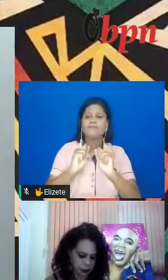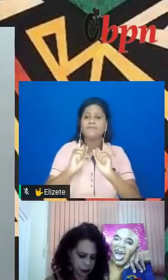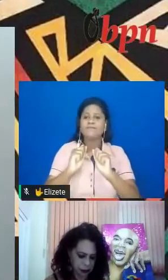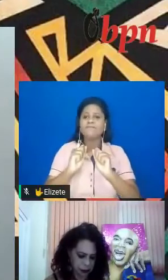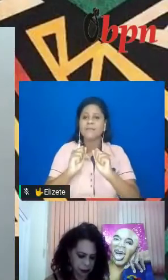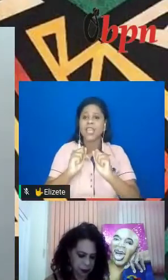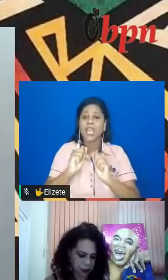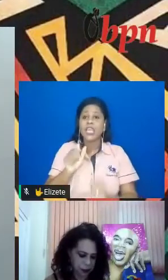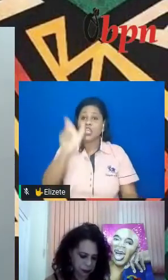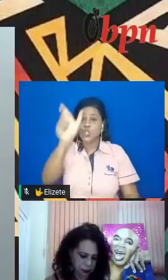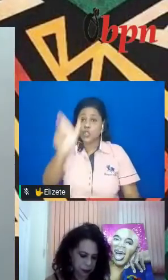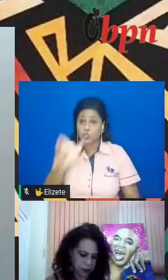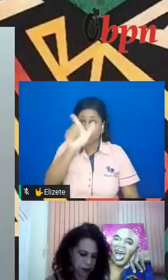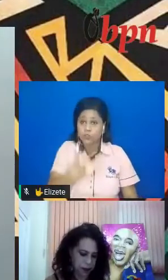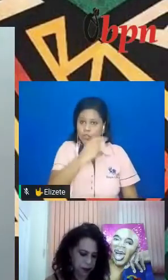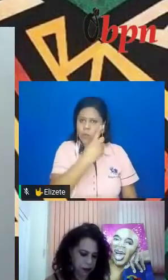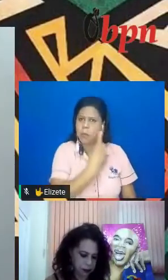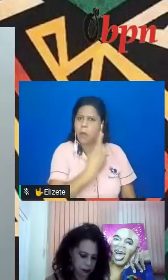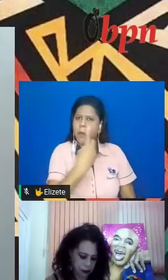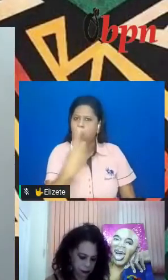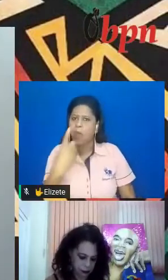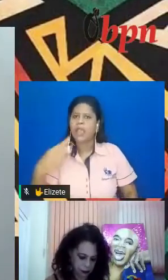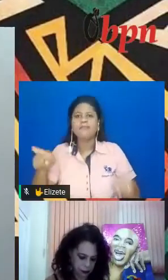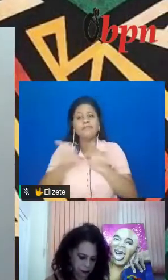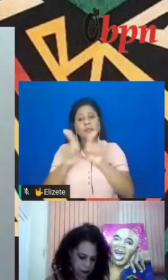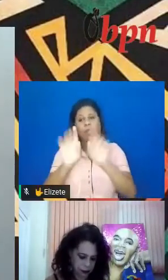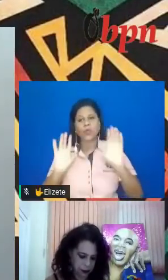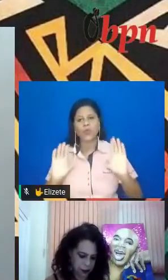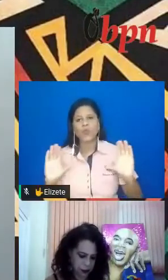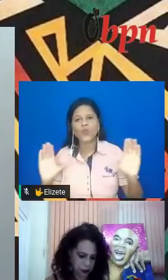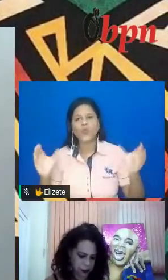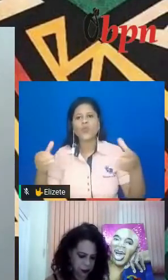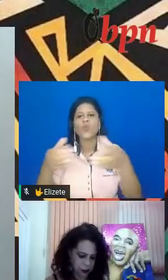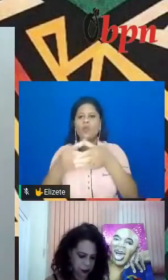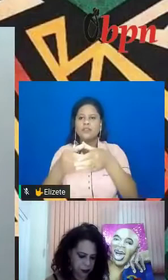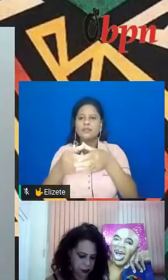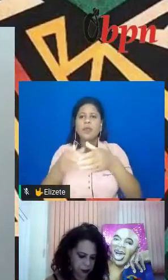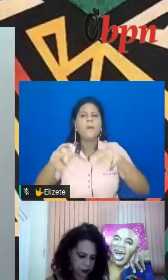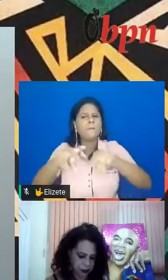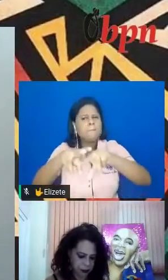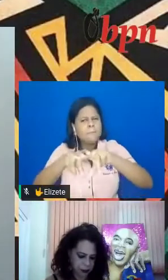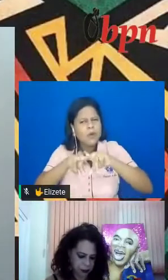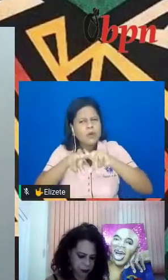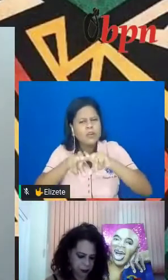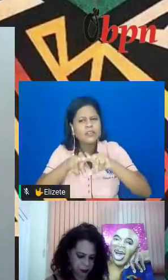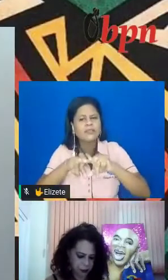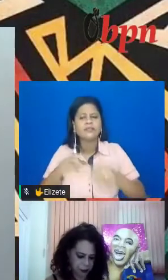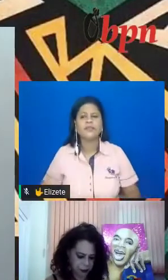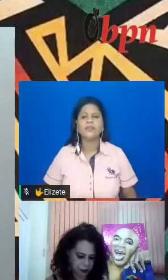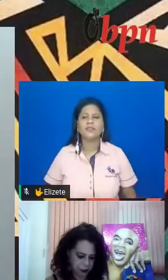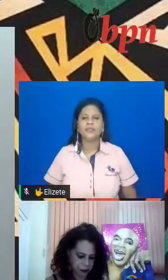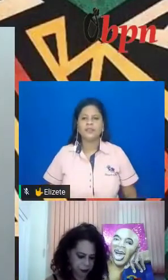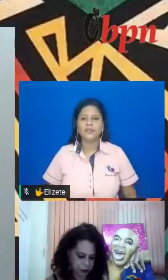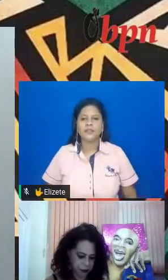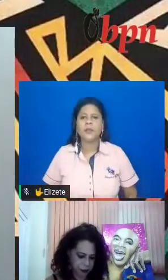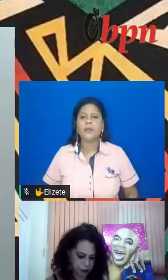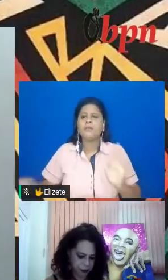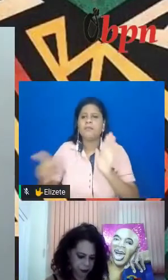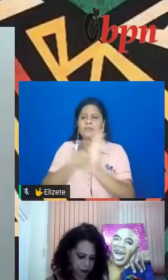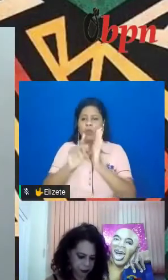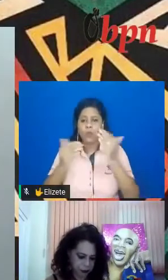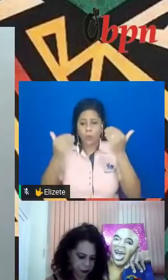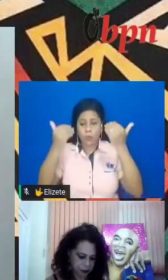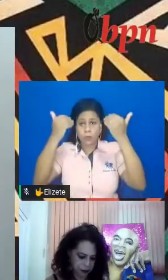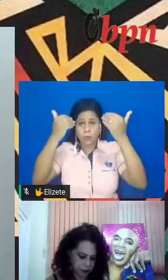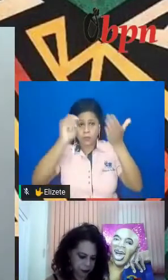individuais e coletivas. E nesse sentido afirmamos que, que no corpus da escrita